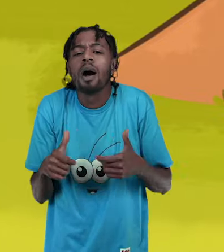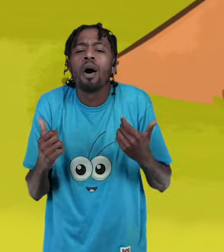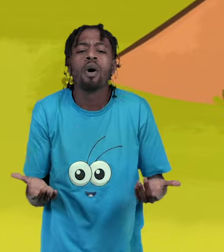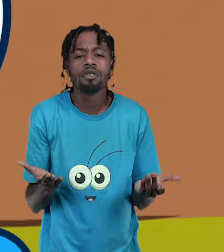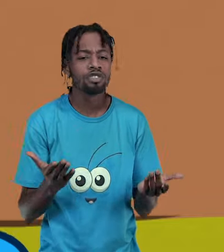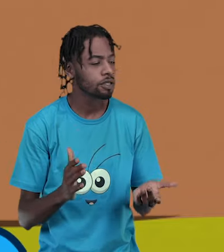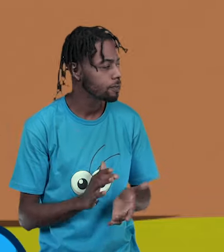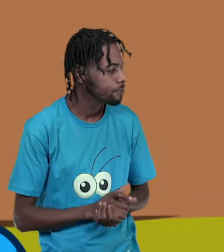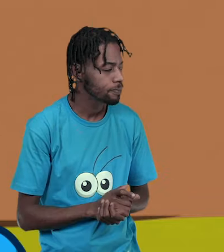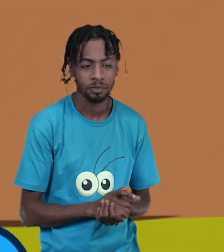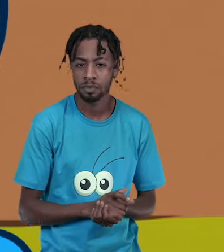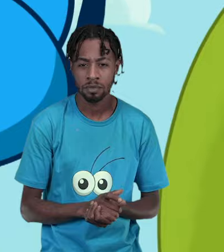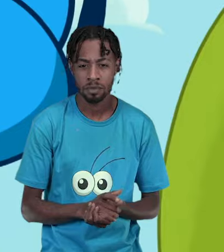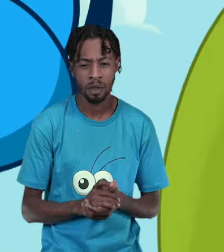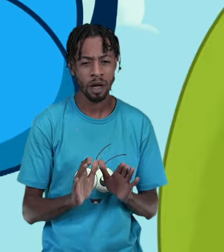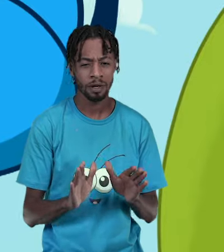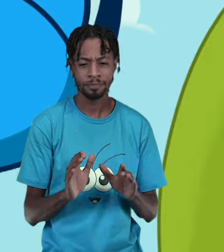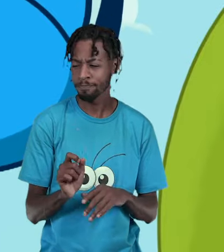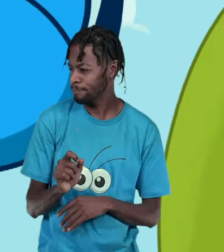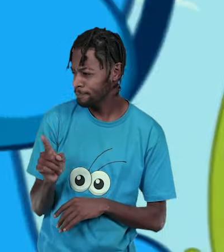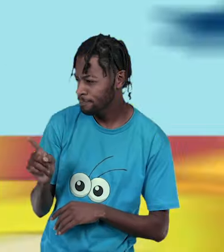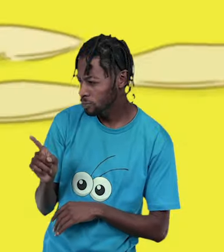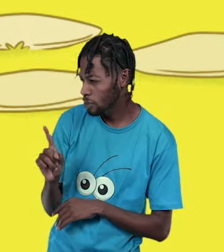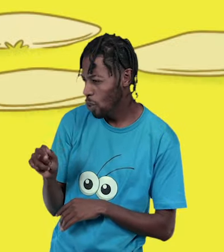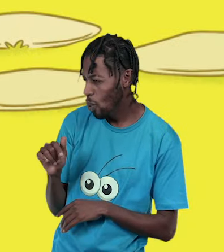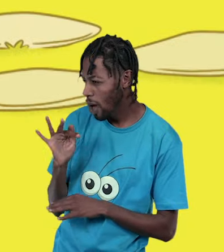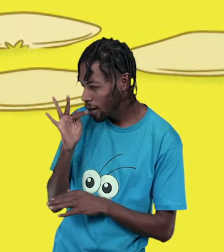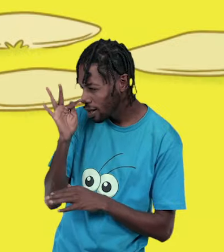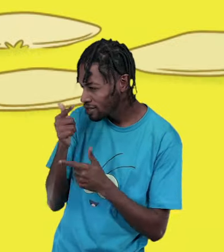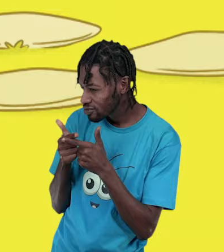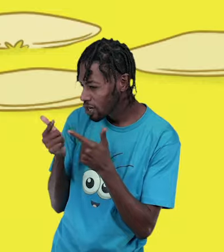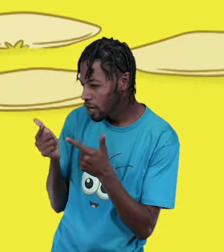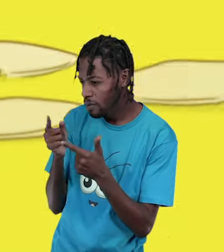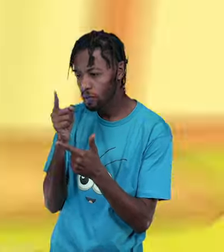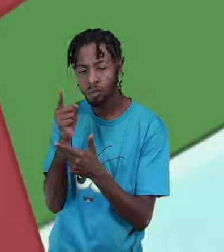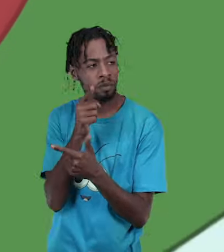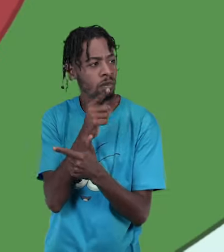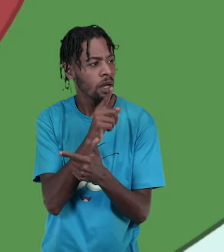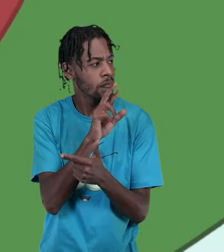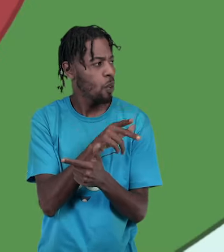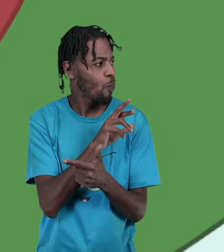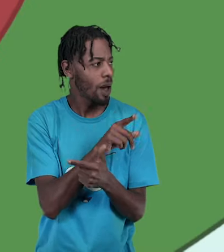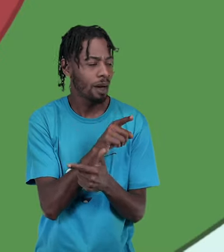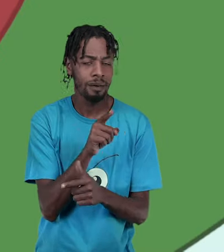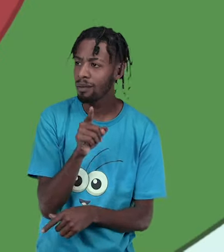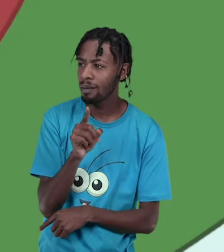pula na pedra e olha ao redor Não é um trevinho Não é um trevinho